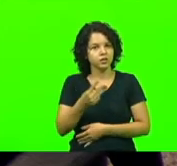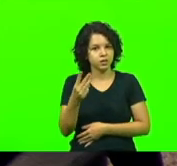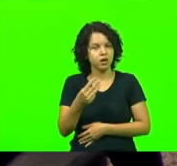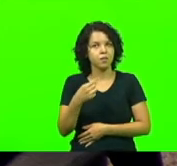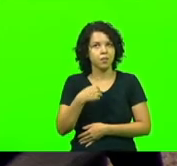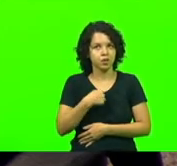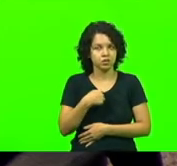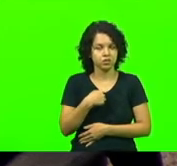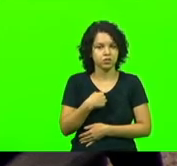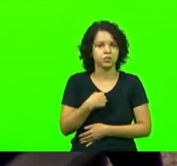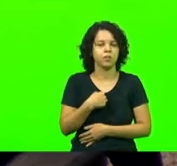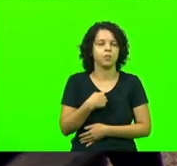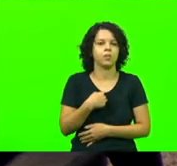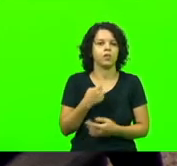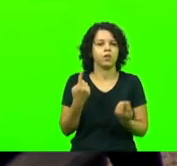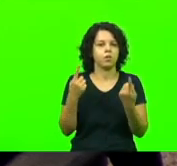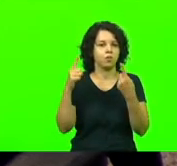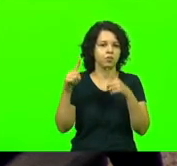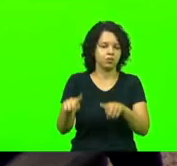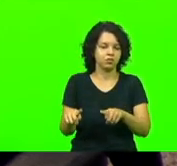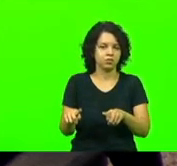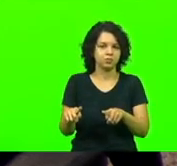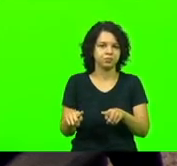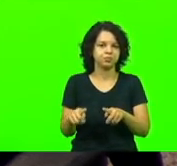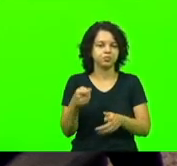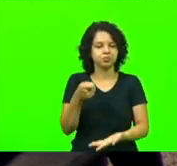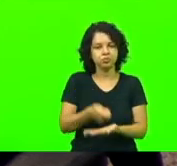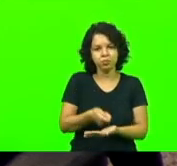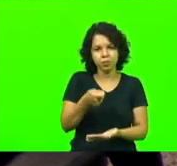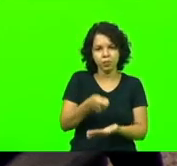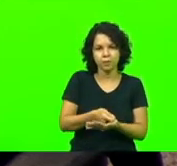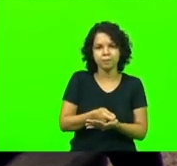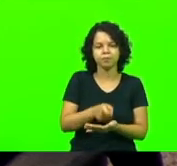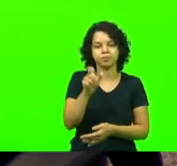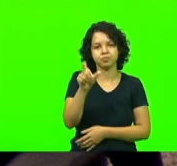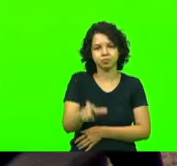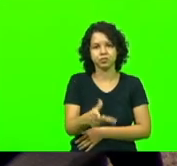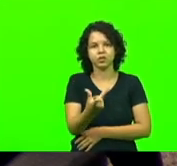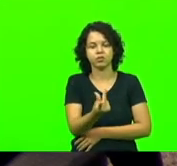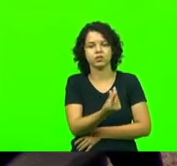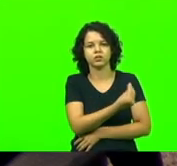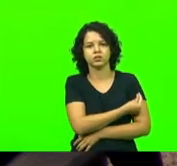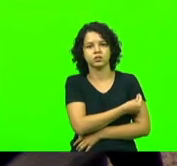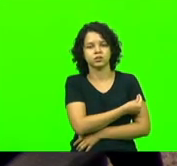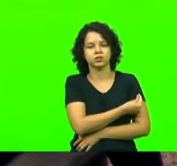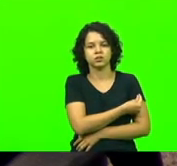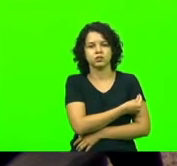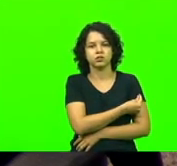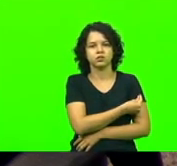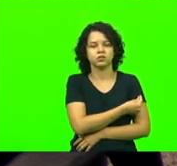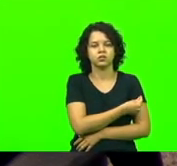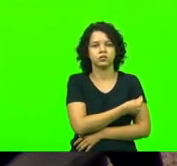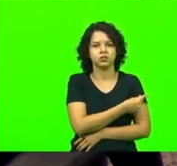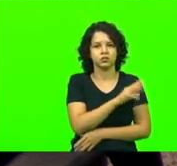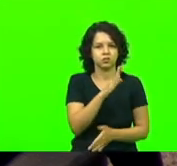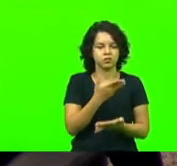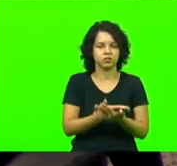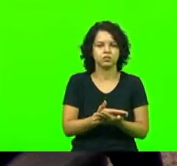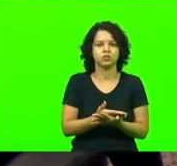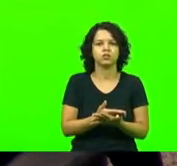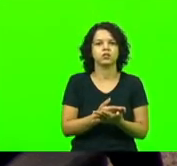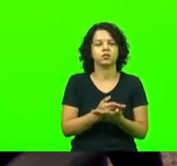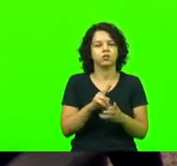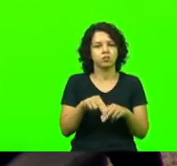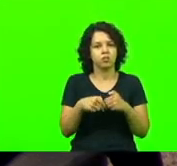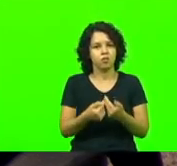sou totalmente contra obrigar-se alguém a fazer algo que não é da sua convicção. Então, meu